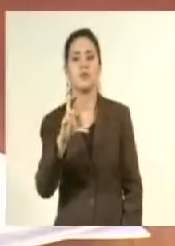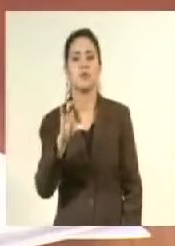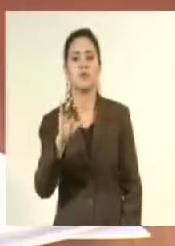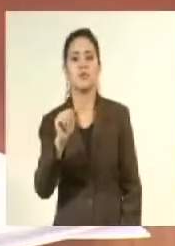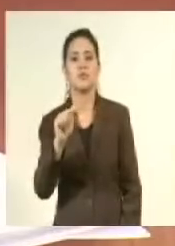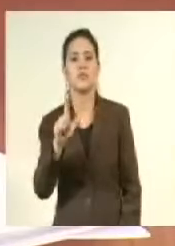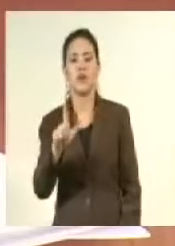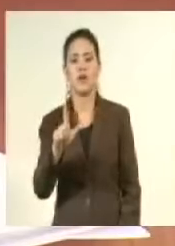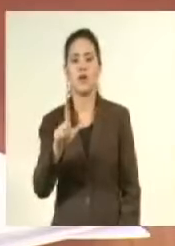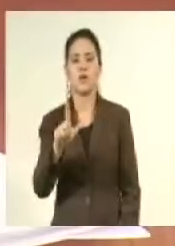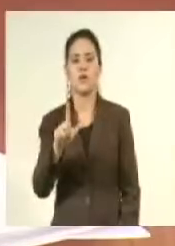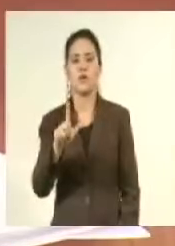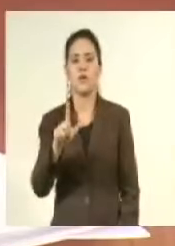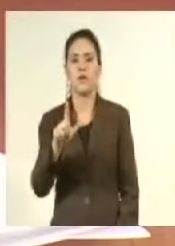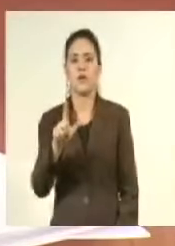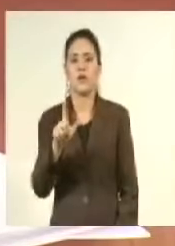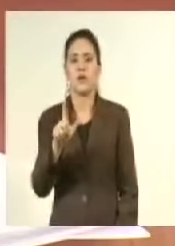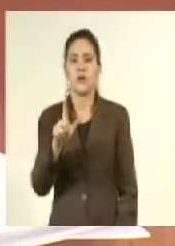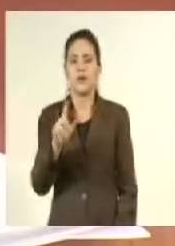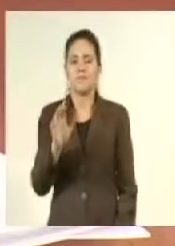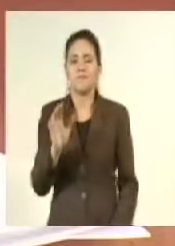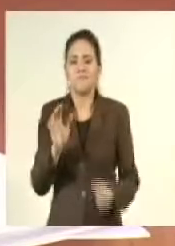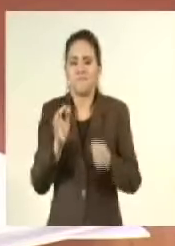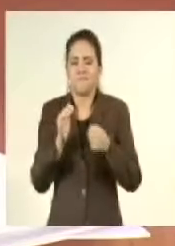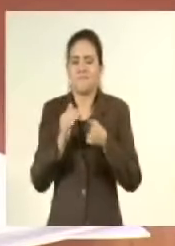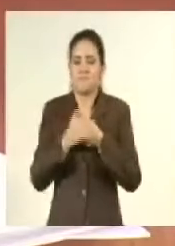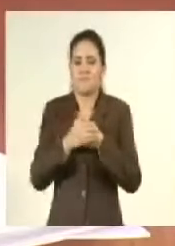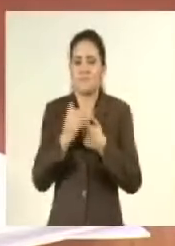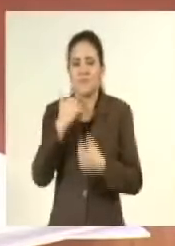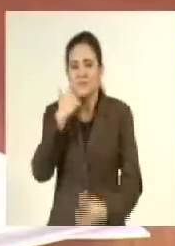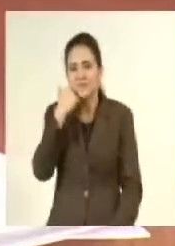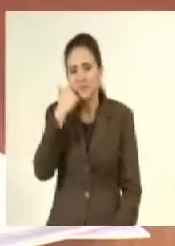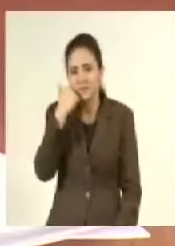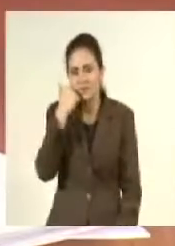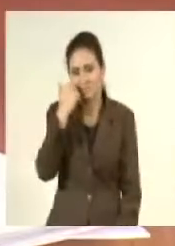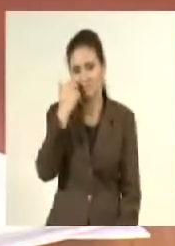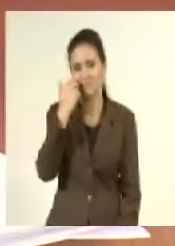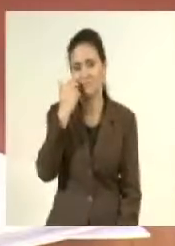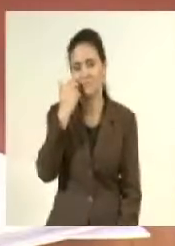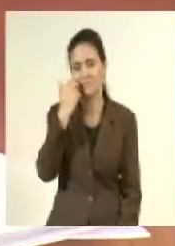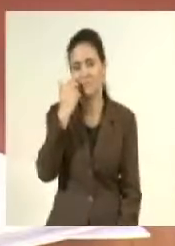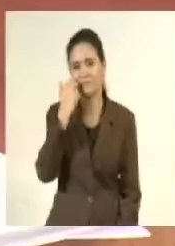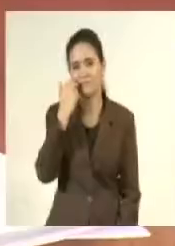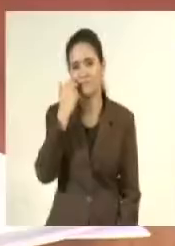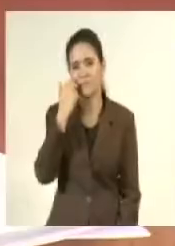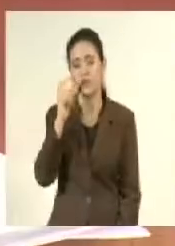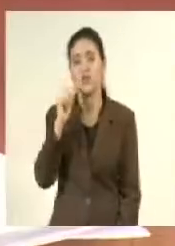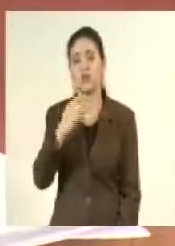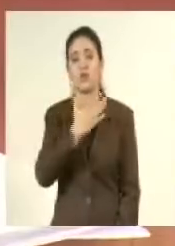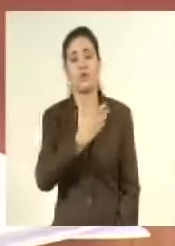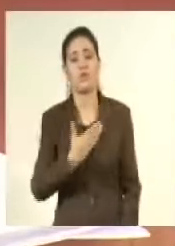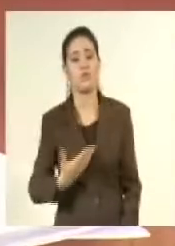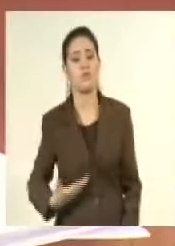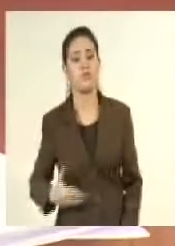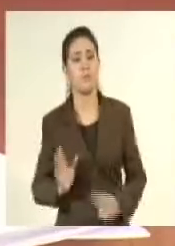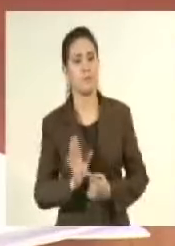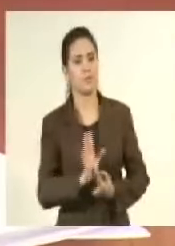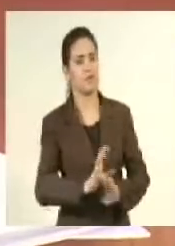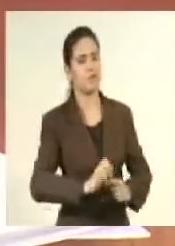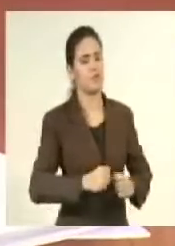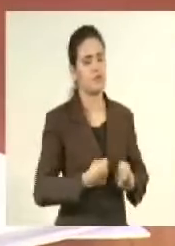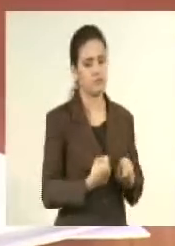se agachou para o governo, que mostrou todo o seu governismo. Nunca